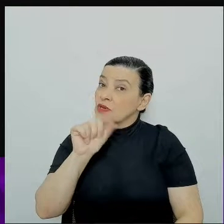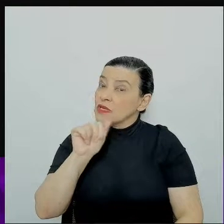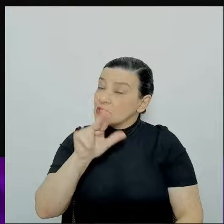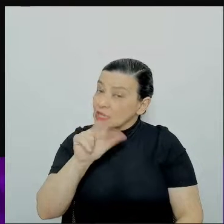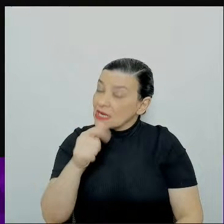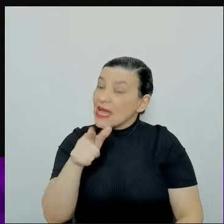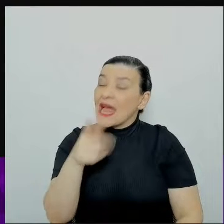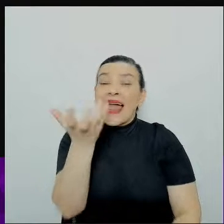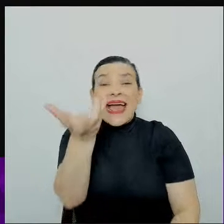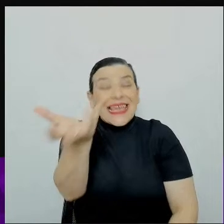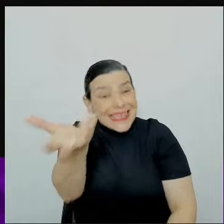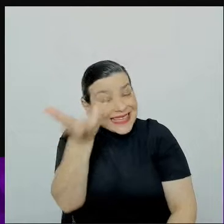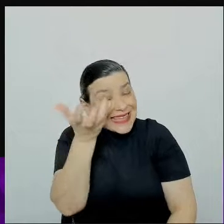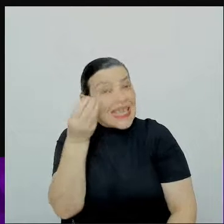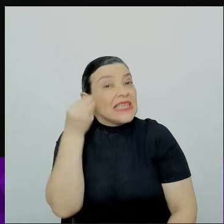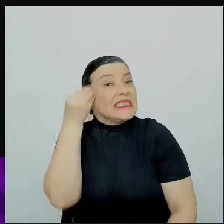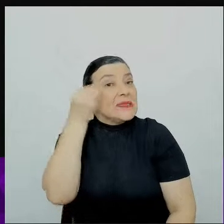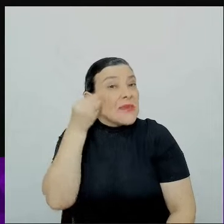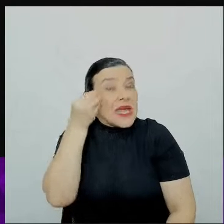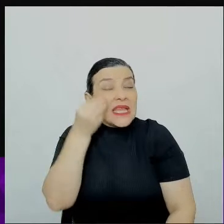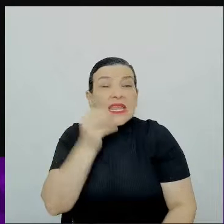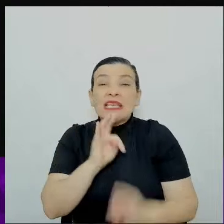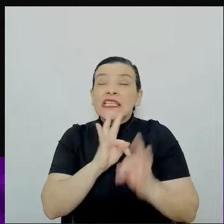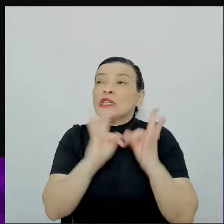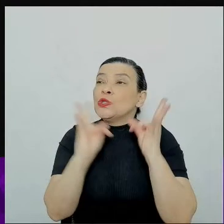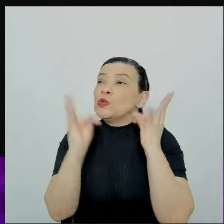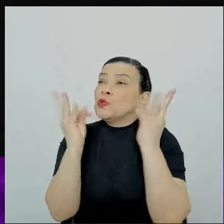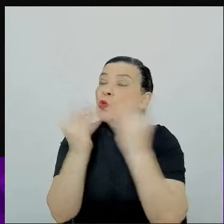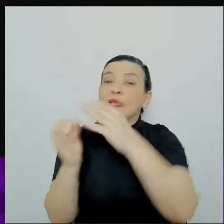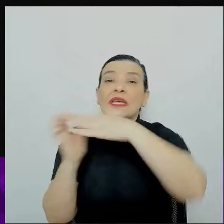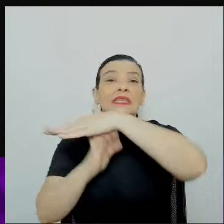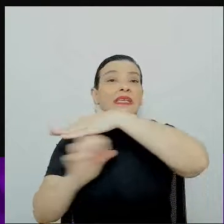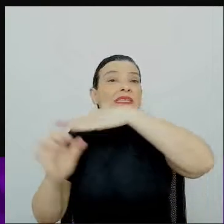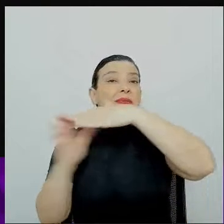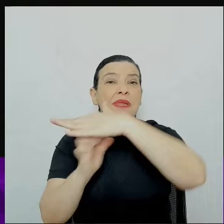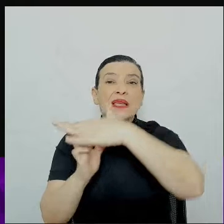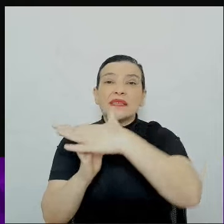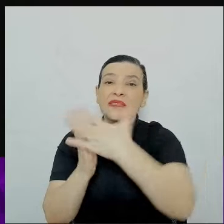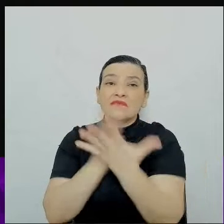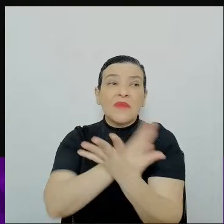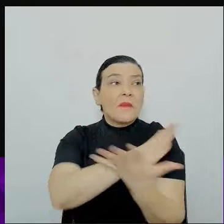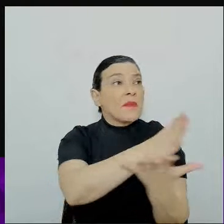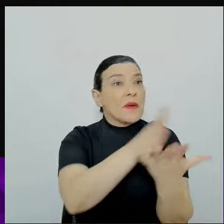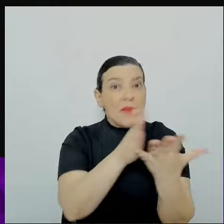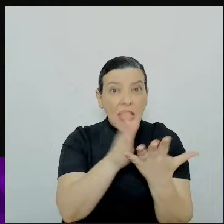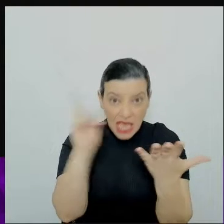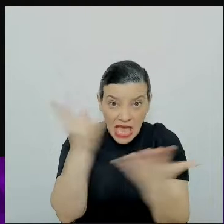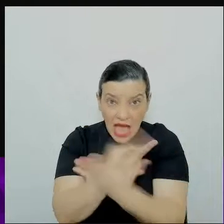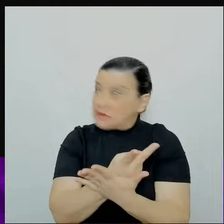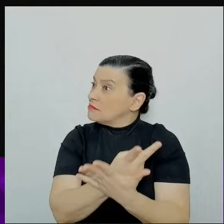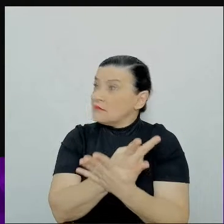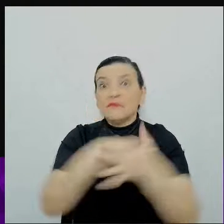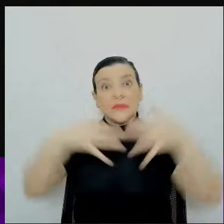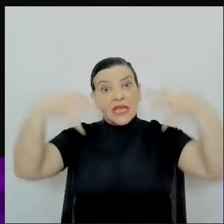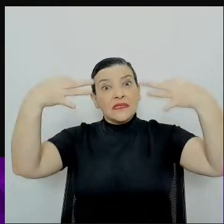simplesmente ter uma boa experiência em todas as empresas que ela está. E isso não é errado. É isso que a gente quer, nós enquanto